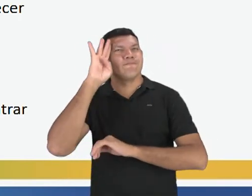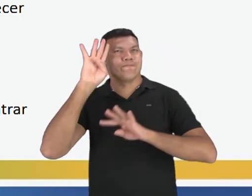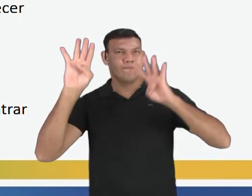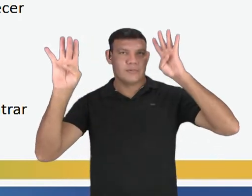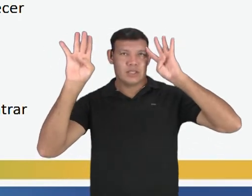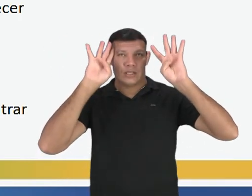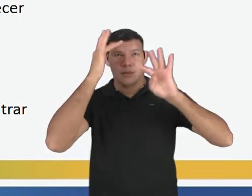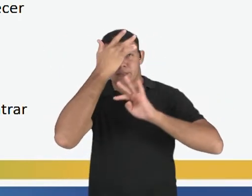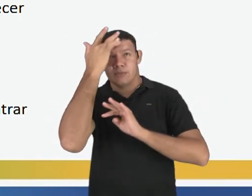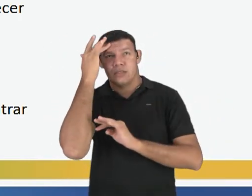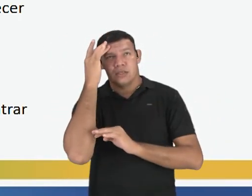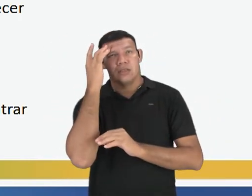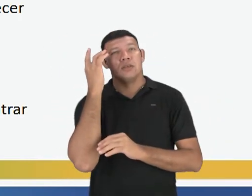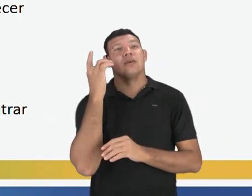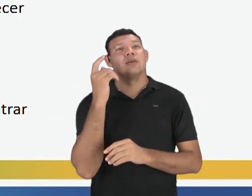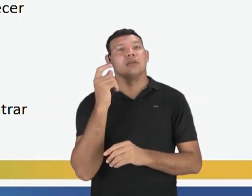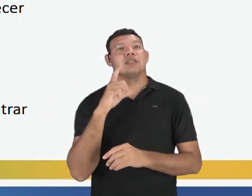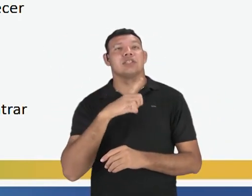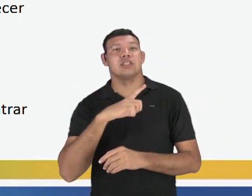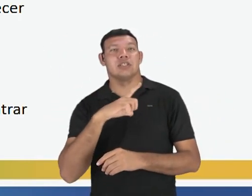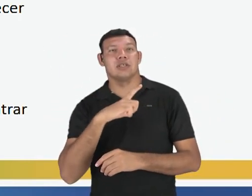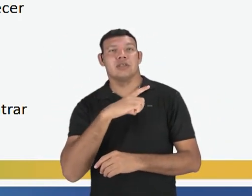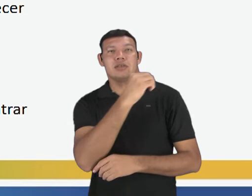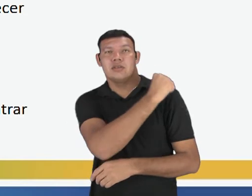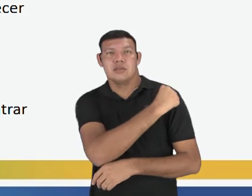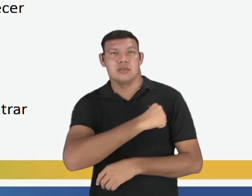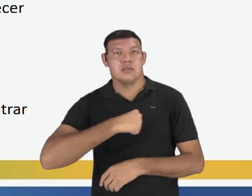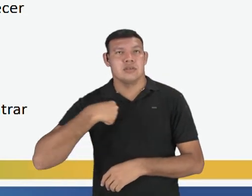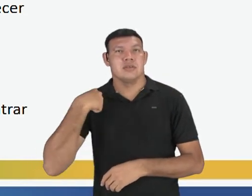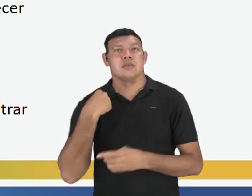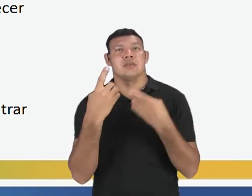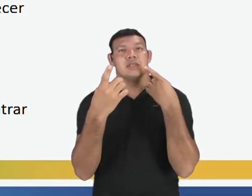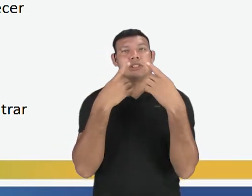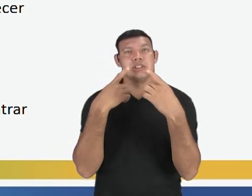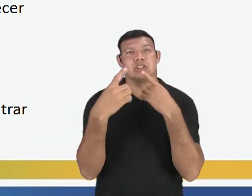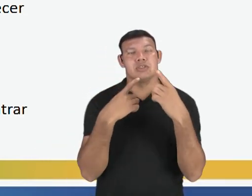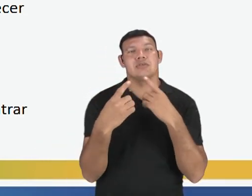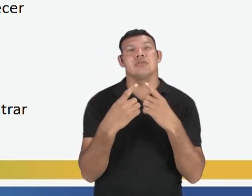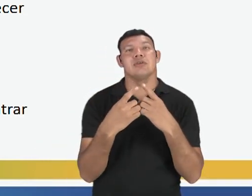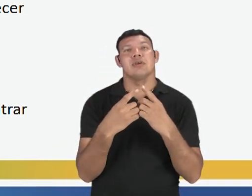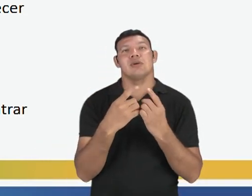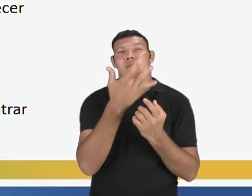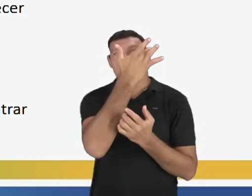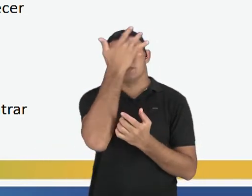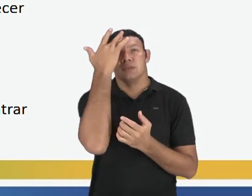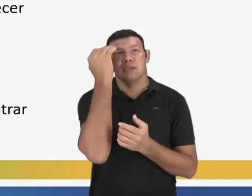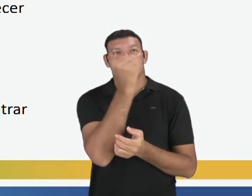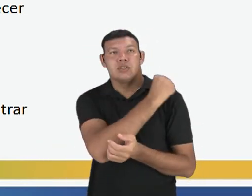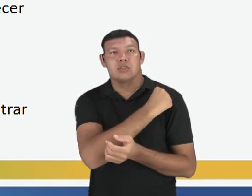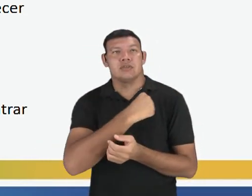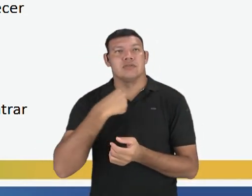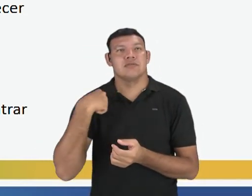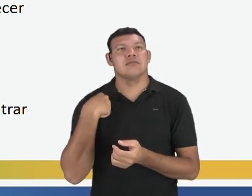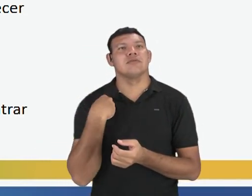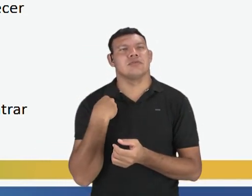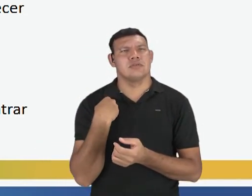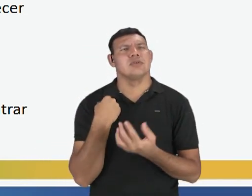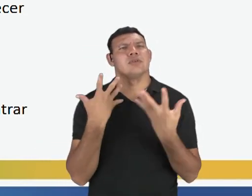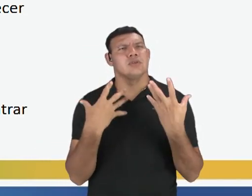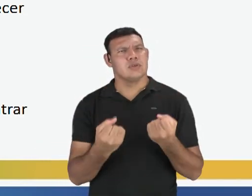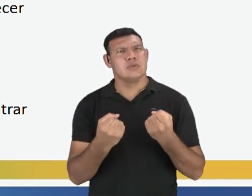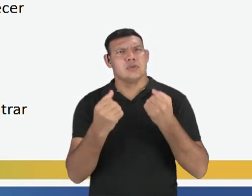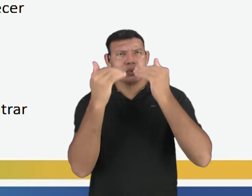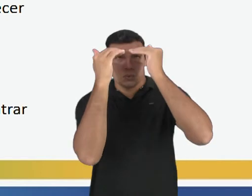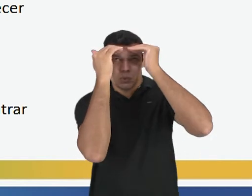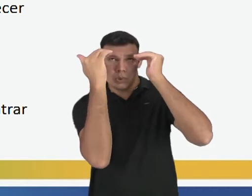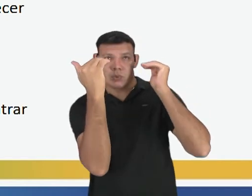seus interlocutores, Sócrates assumia a humildade e a atitude de aprender e multiplicar as perguntas levadas